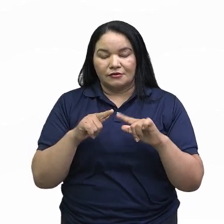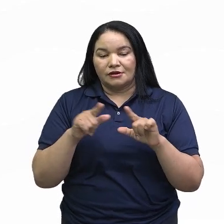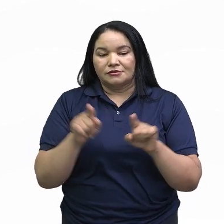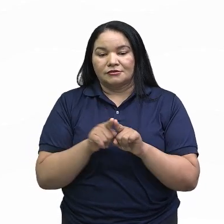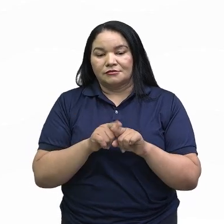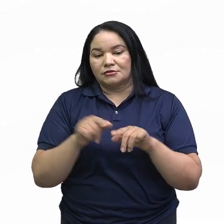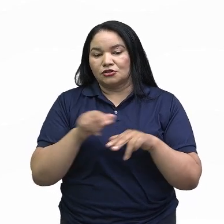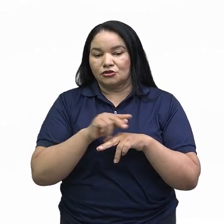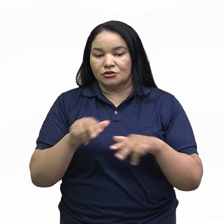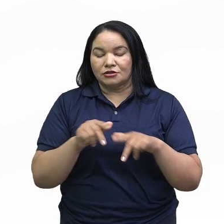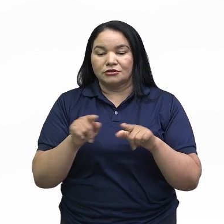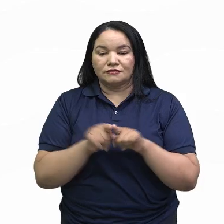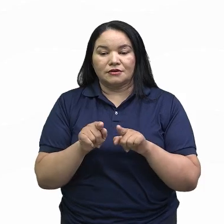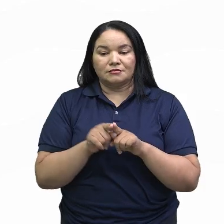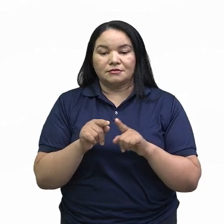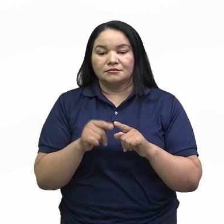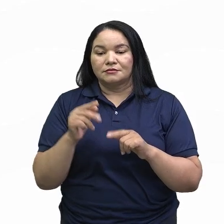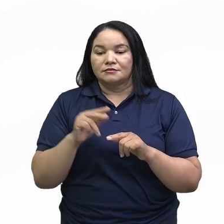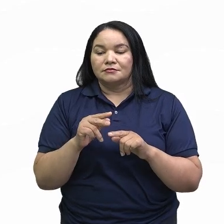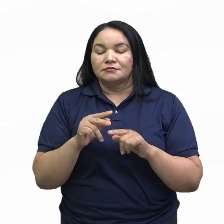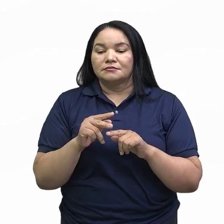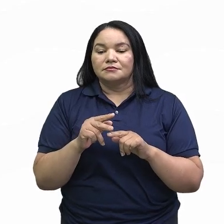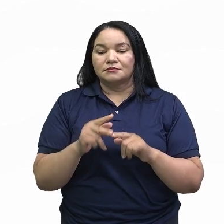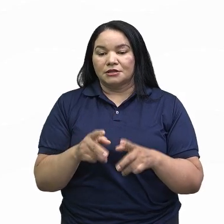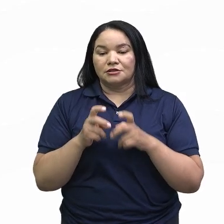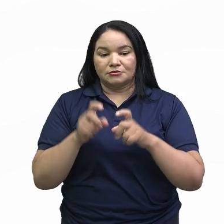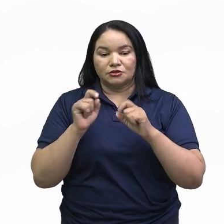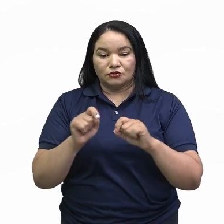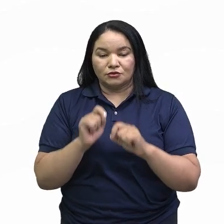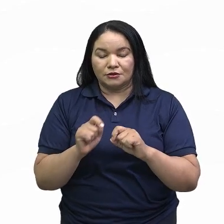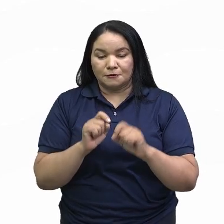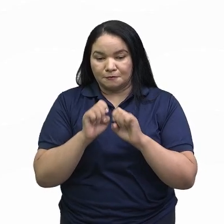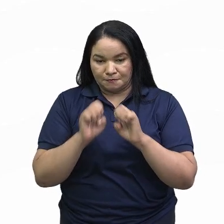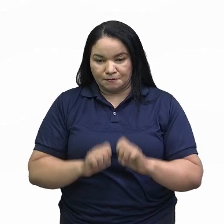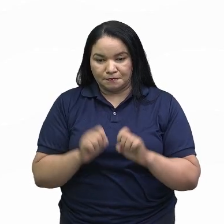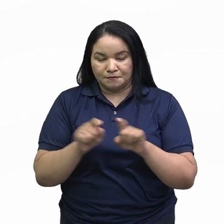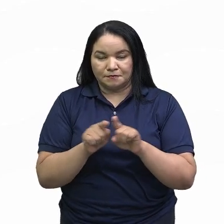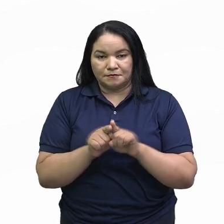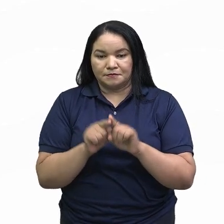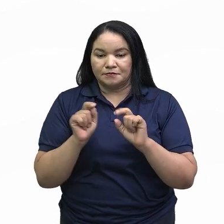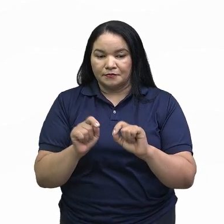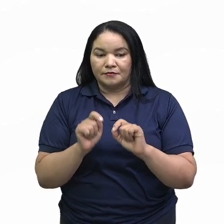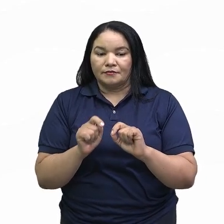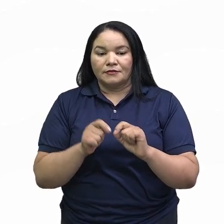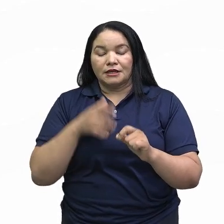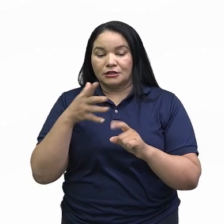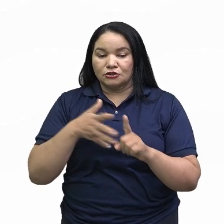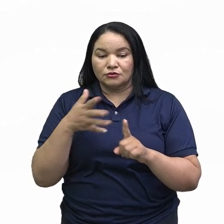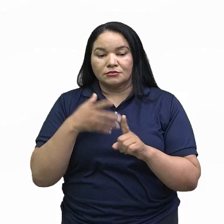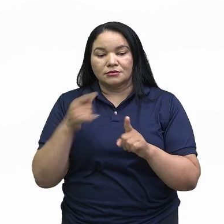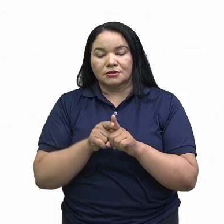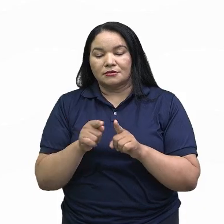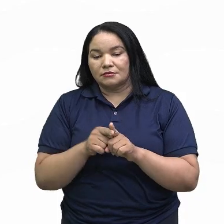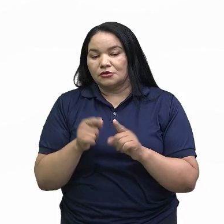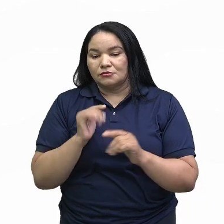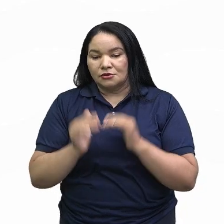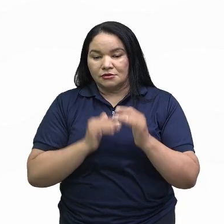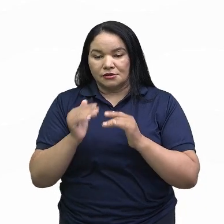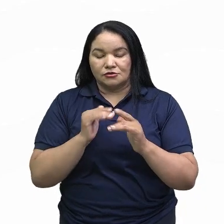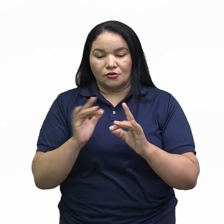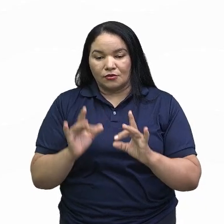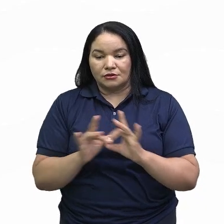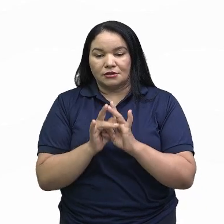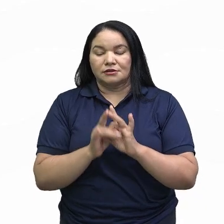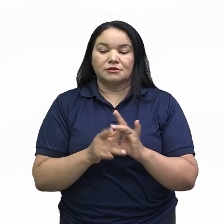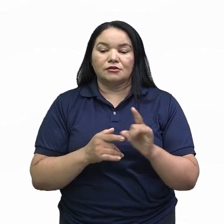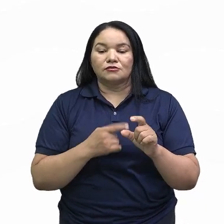na percepção de aspectos sintáticos, estrutura e ordem dos constituintes discursivos, nos processos